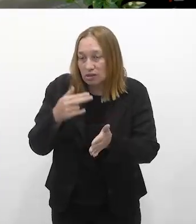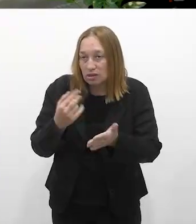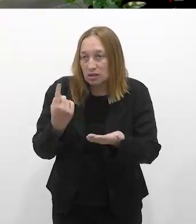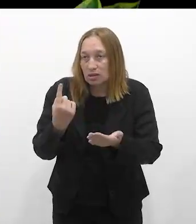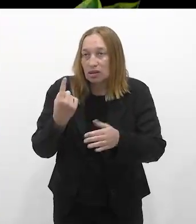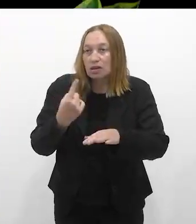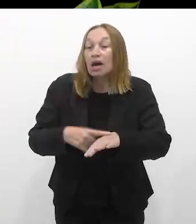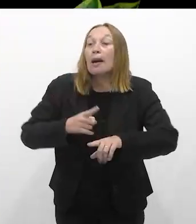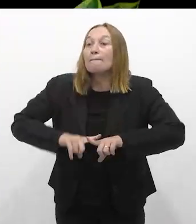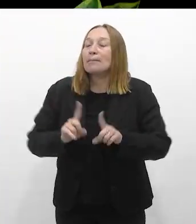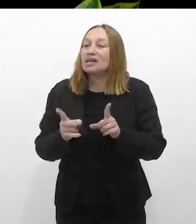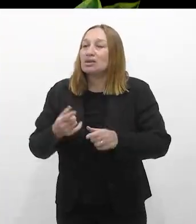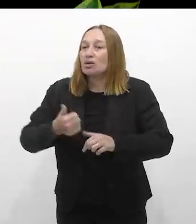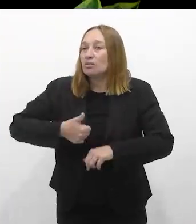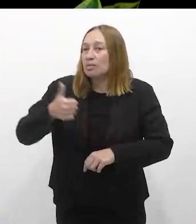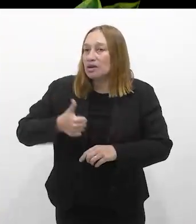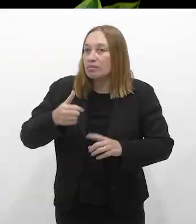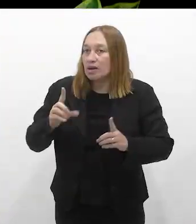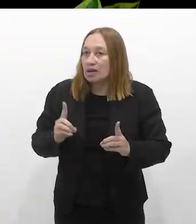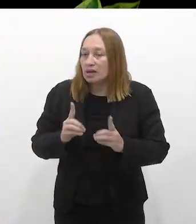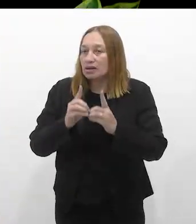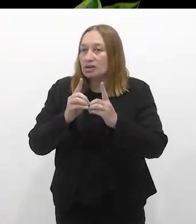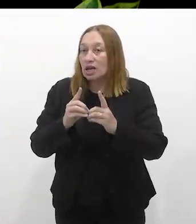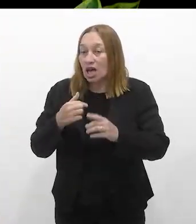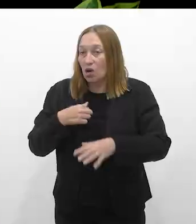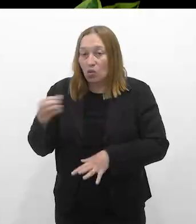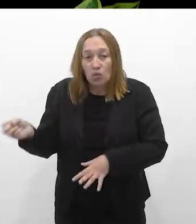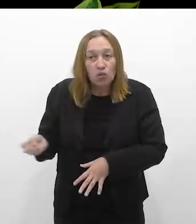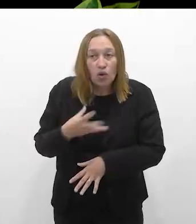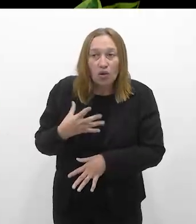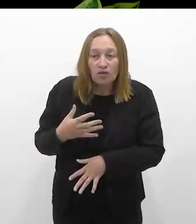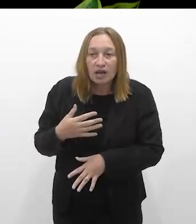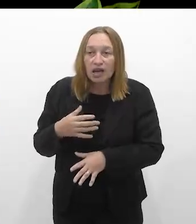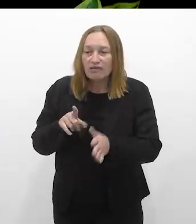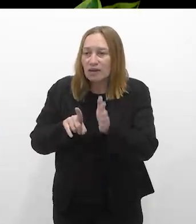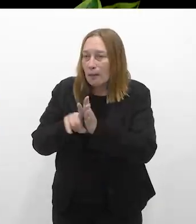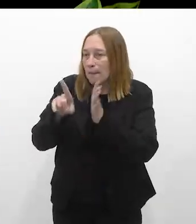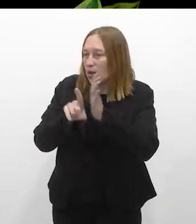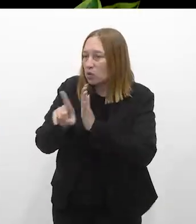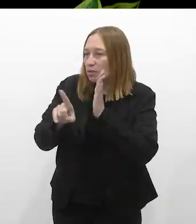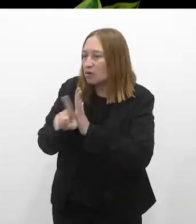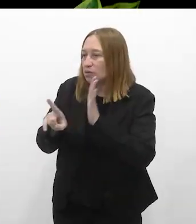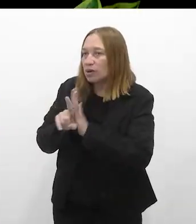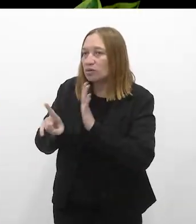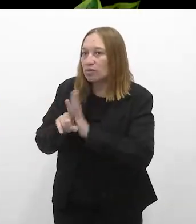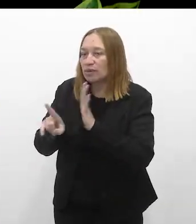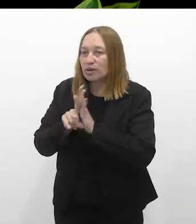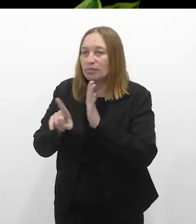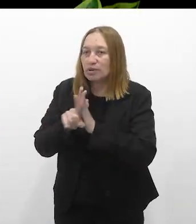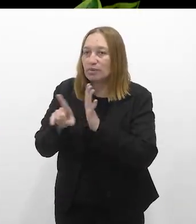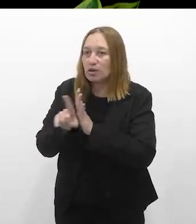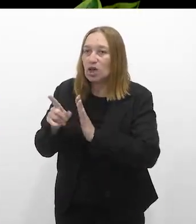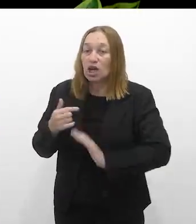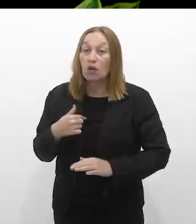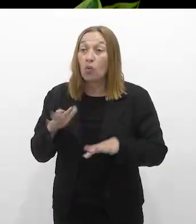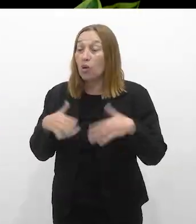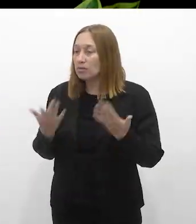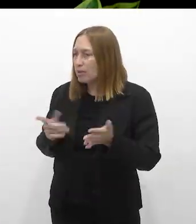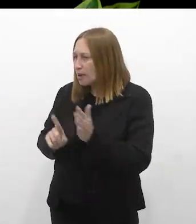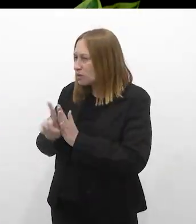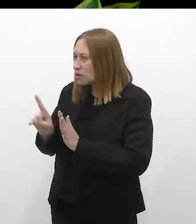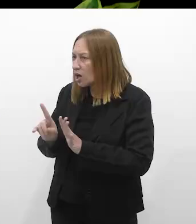Só que aí, na primeira consulta, eu sendo uma paciente nova, ele começou a fazer várias perguntas. E quando